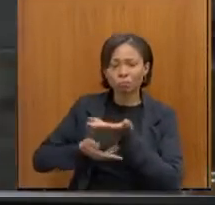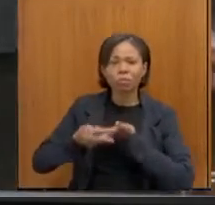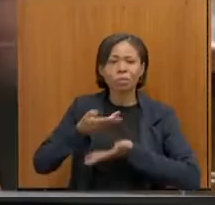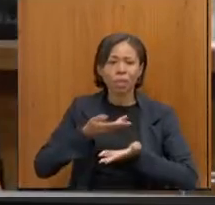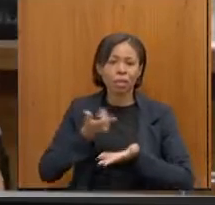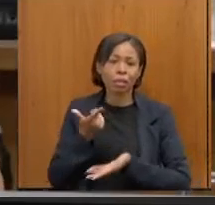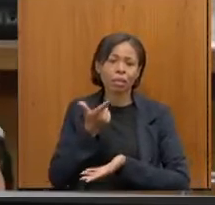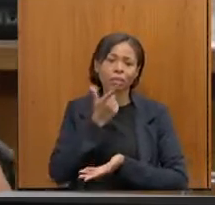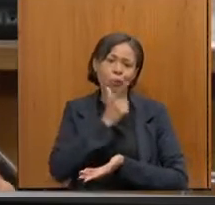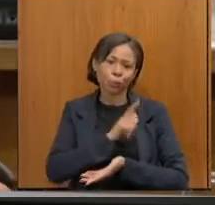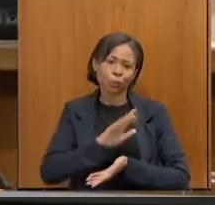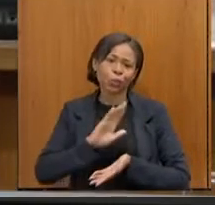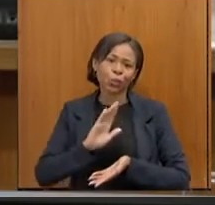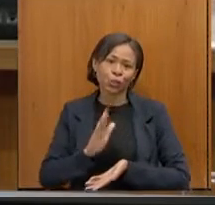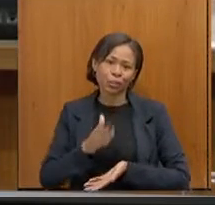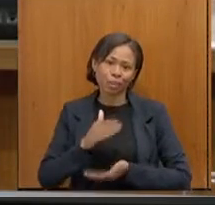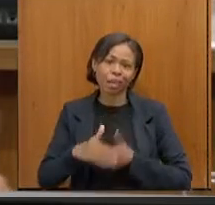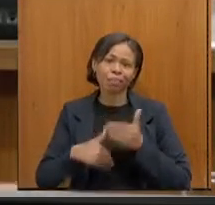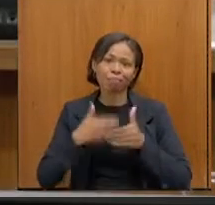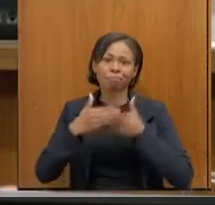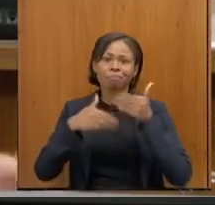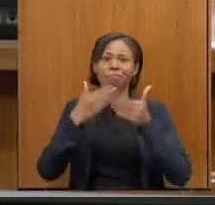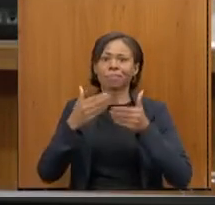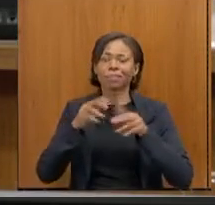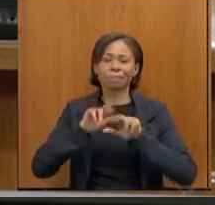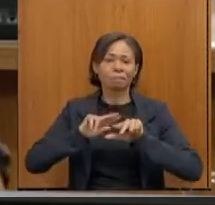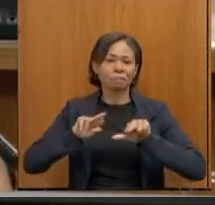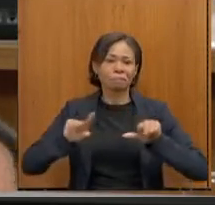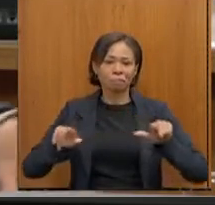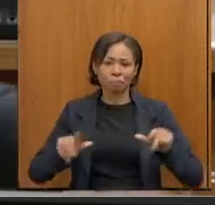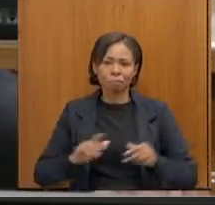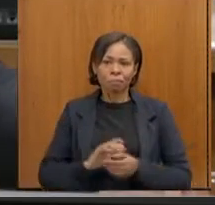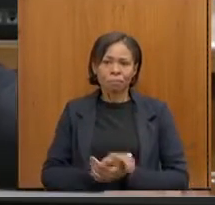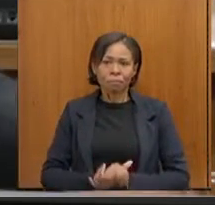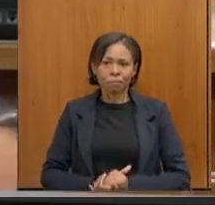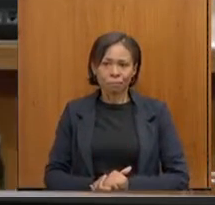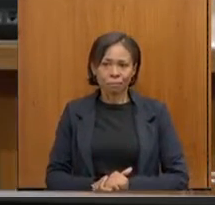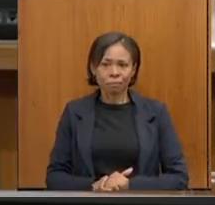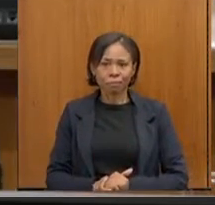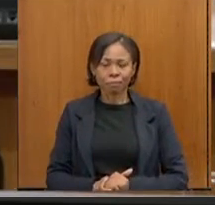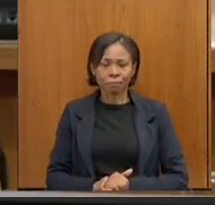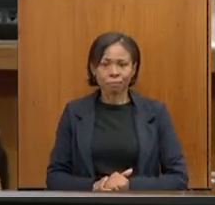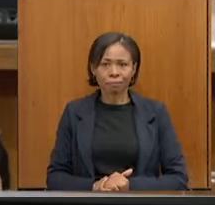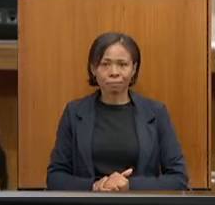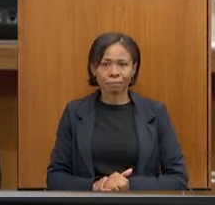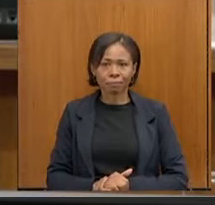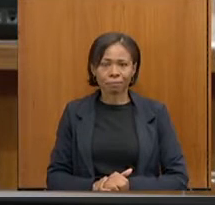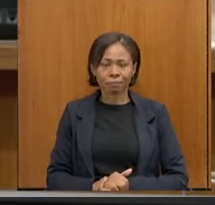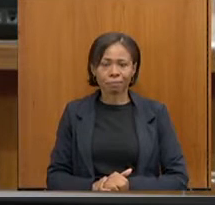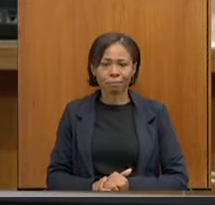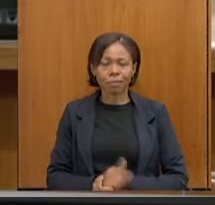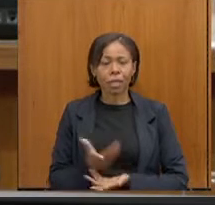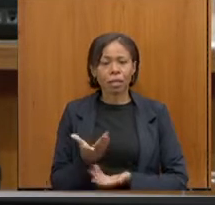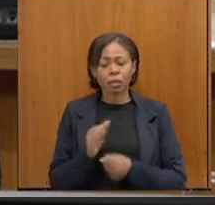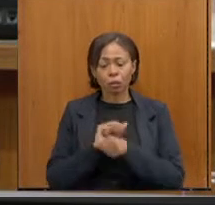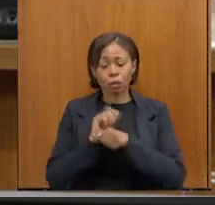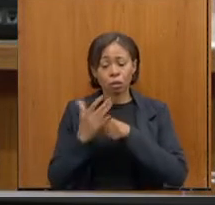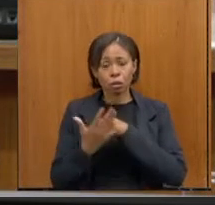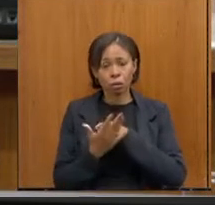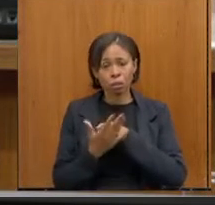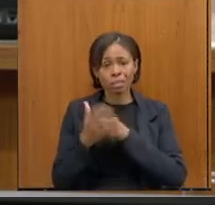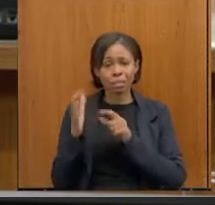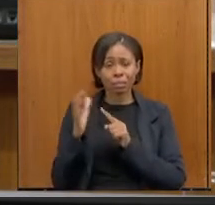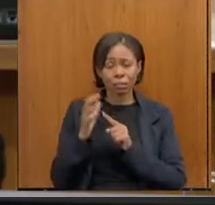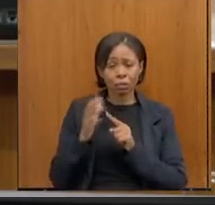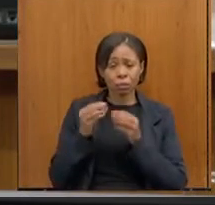acolher grandes frutos em relação a isso bom passando para as ativações de mitigação dos efeitos academia do